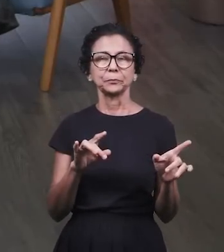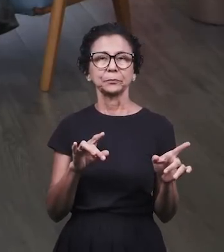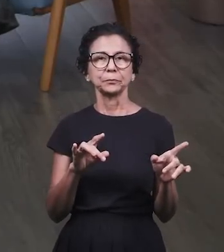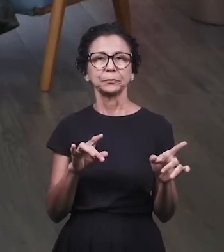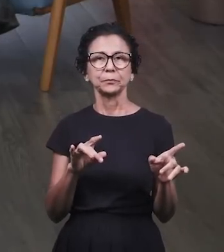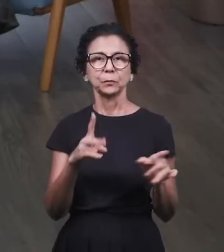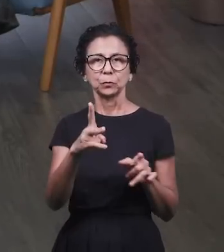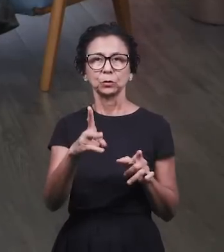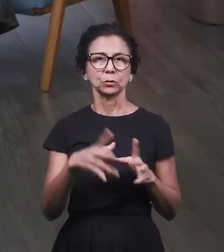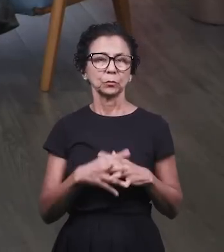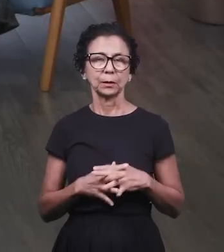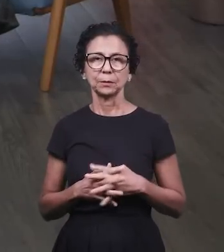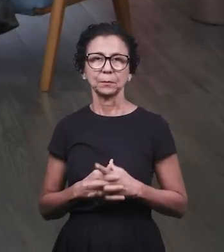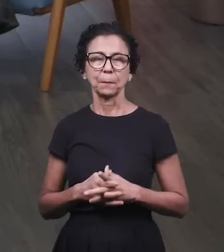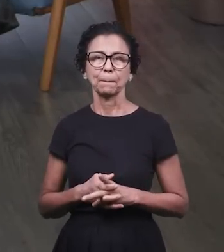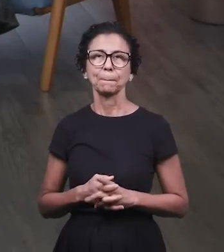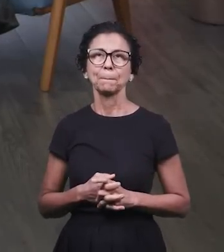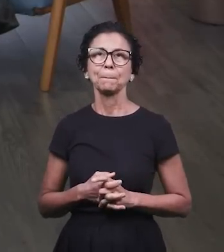8 e 9,